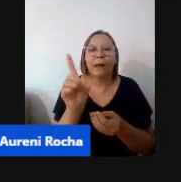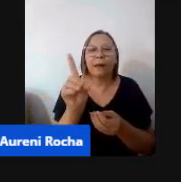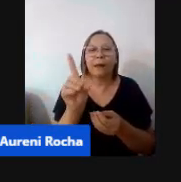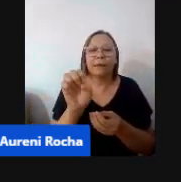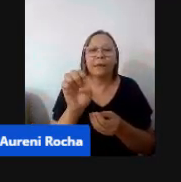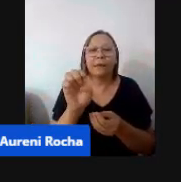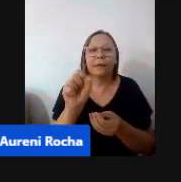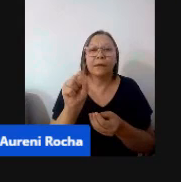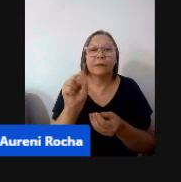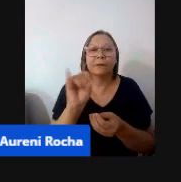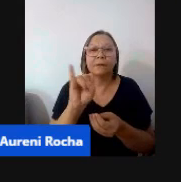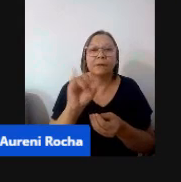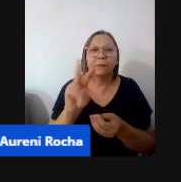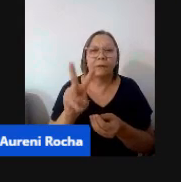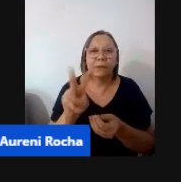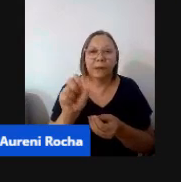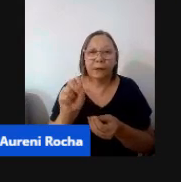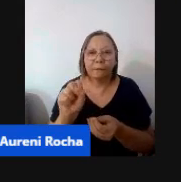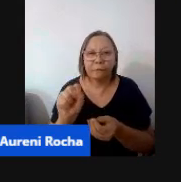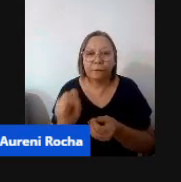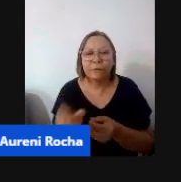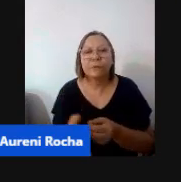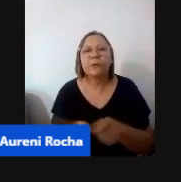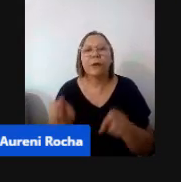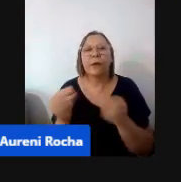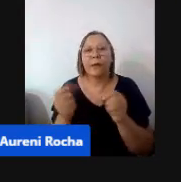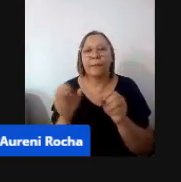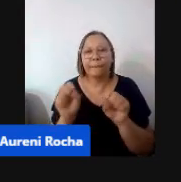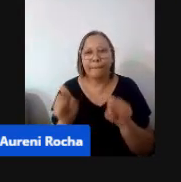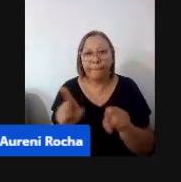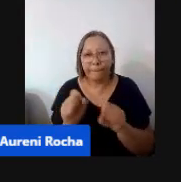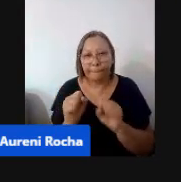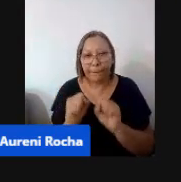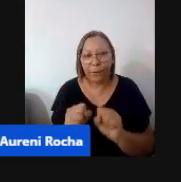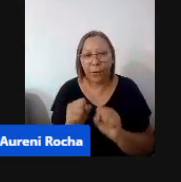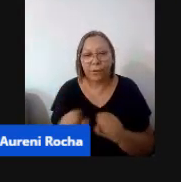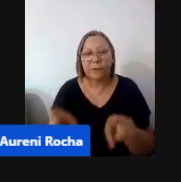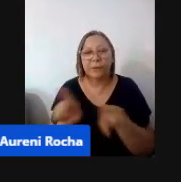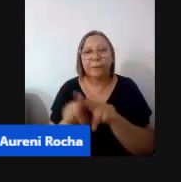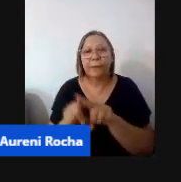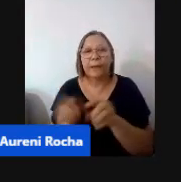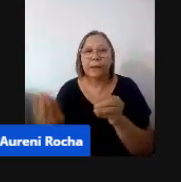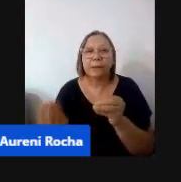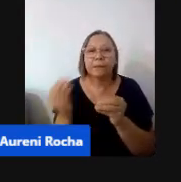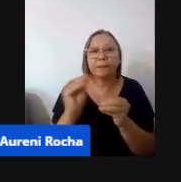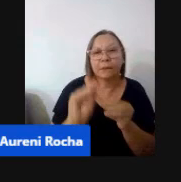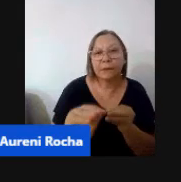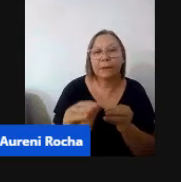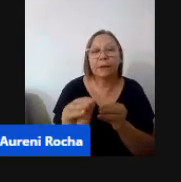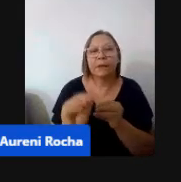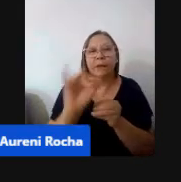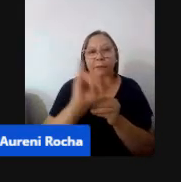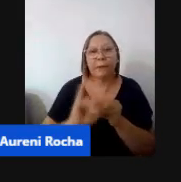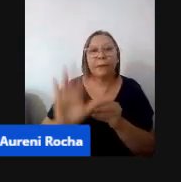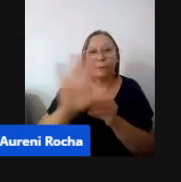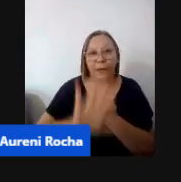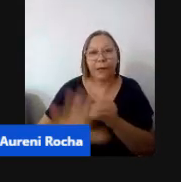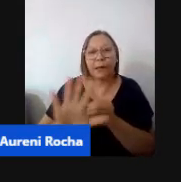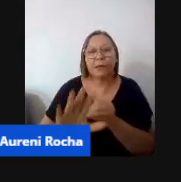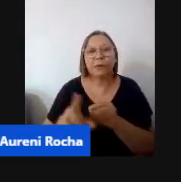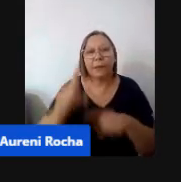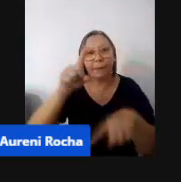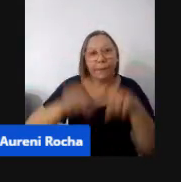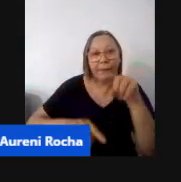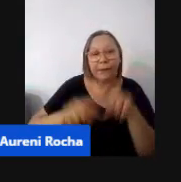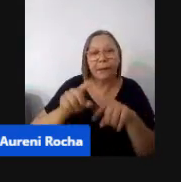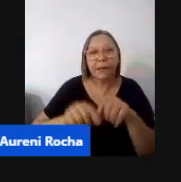são espaços que você pode inserir uma imagem, podem ser desenhos, objetos, linhas.